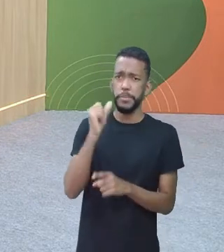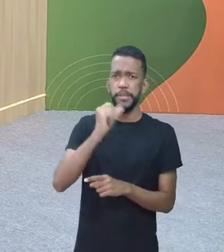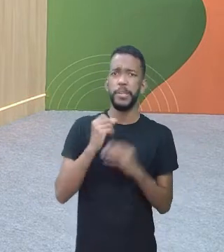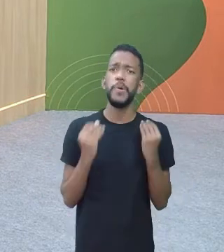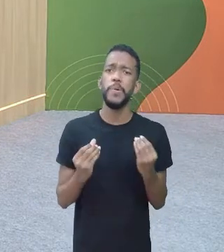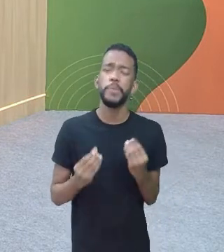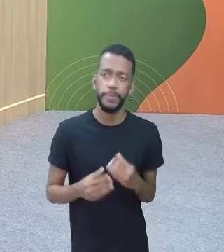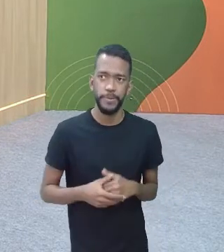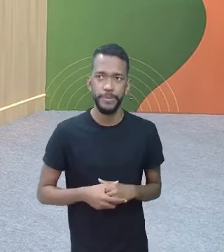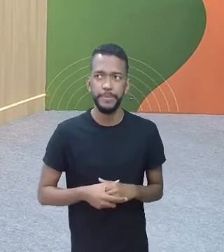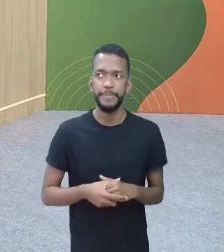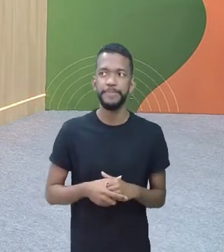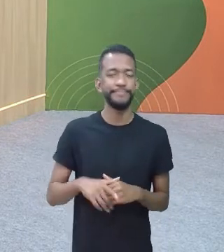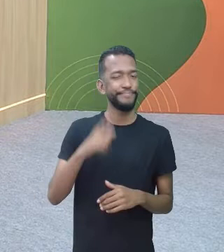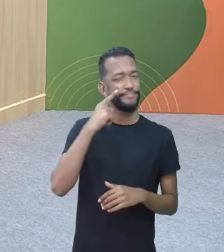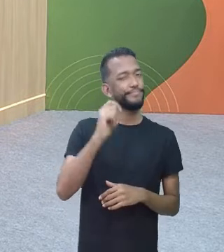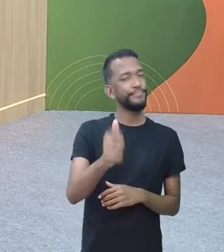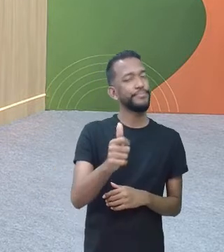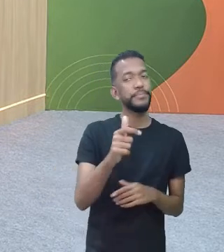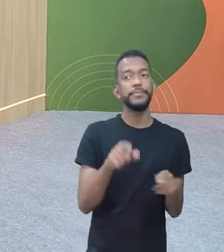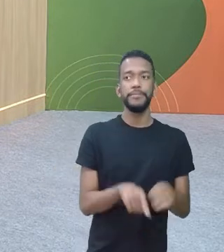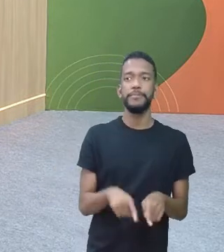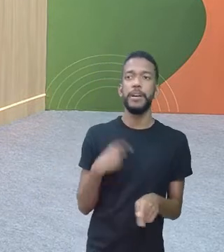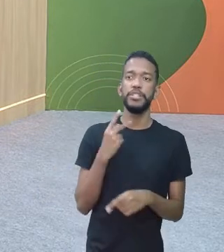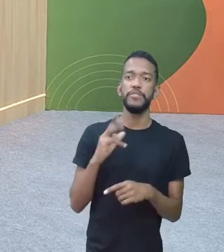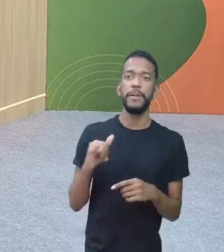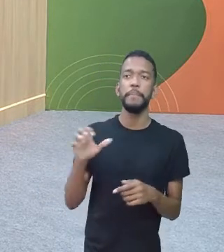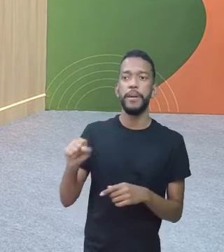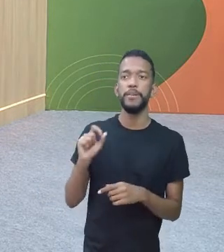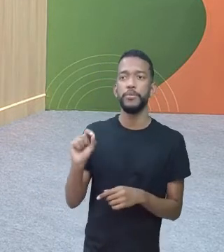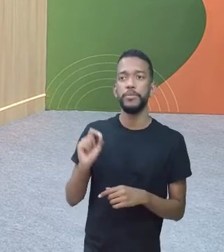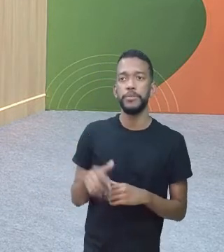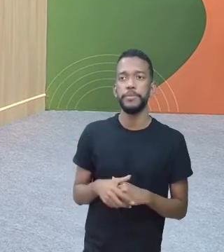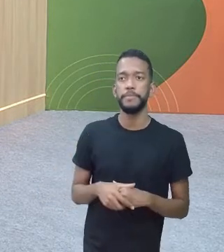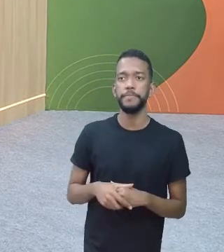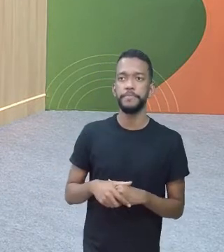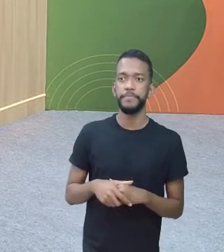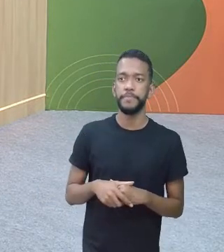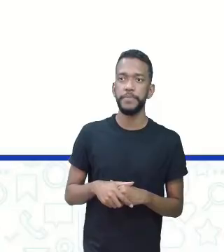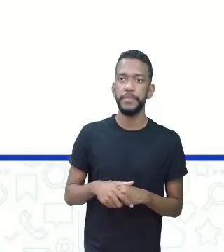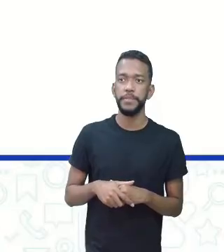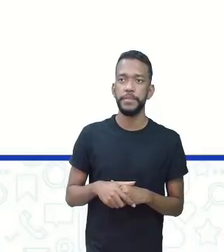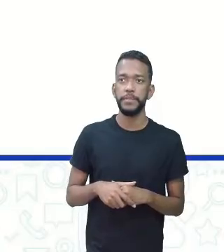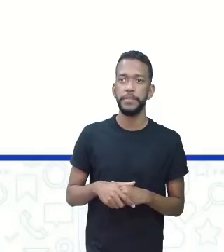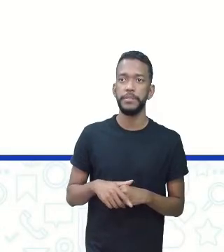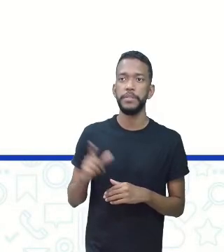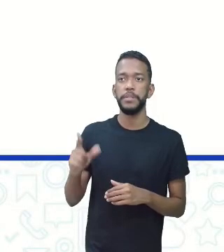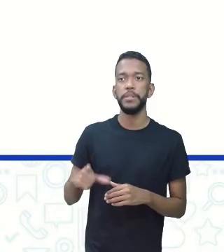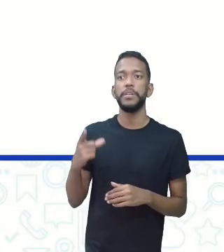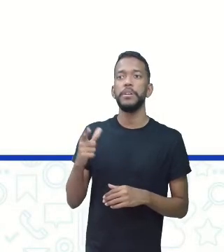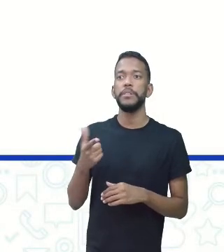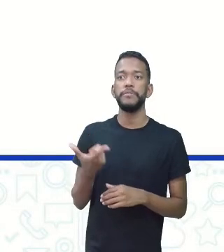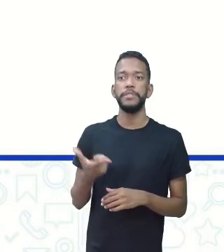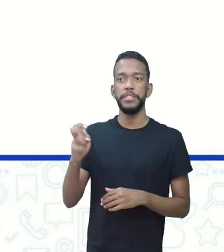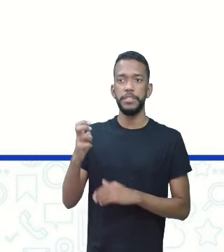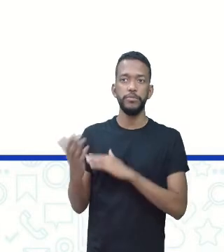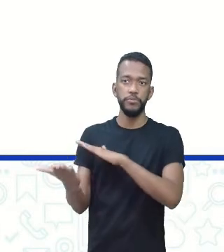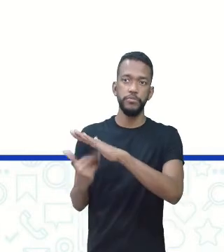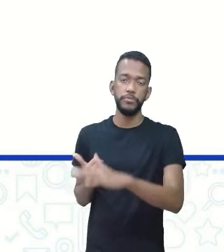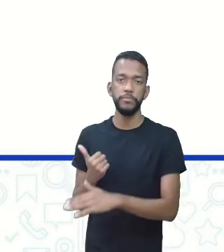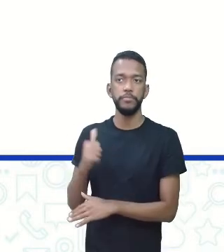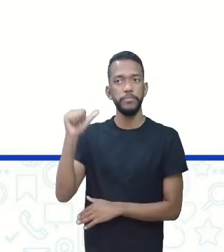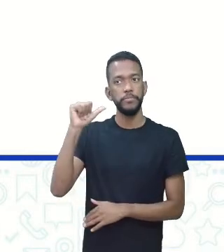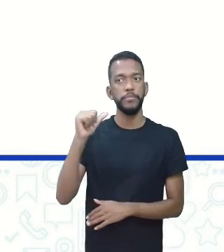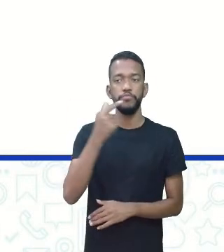meninas? Num instante, né não? A gente vai pegar o quê? O total de estudantes e retirar os meninos. Então, a gente